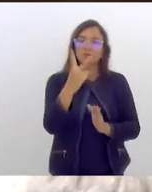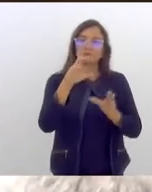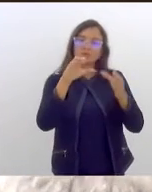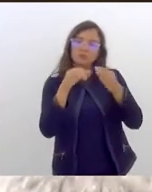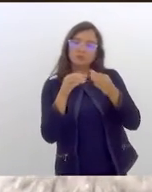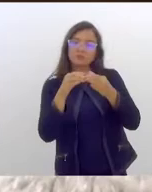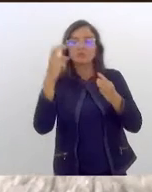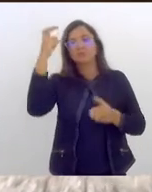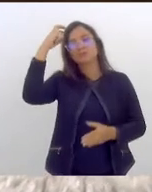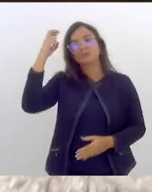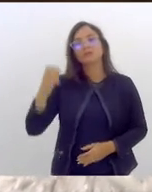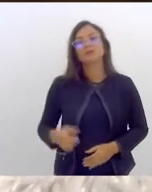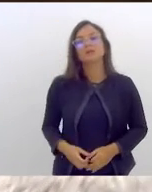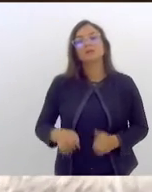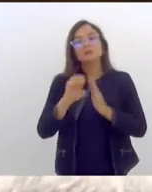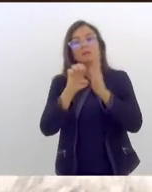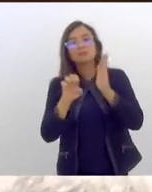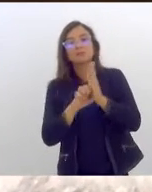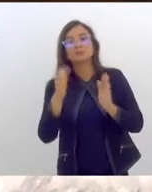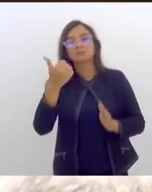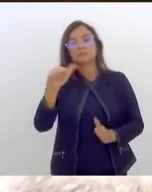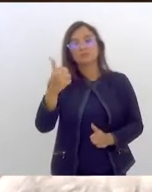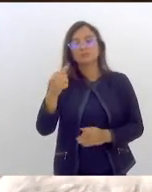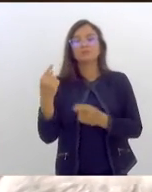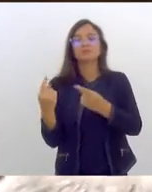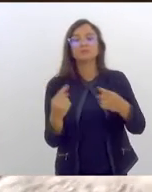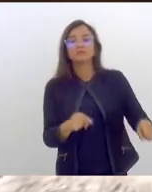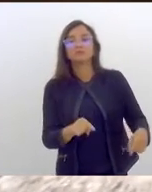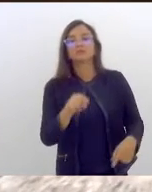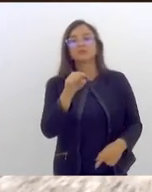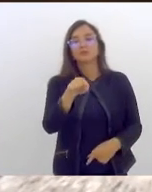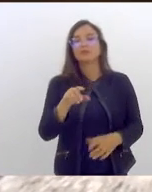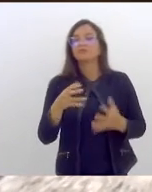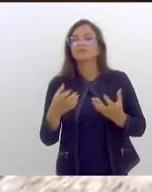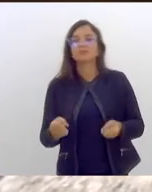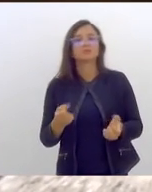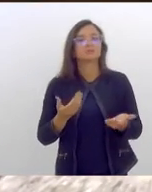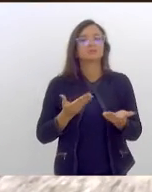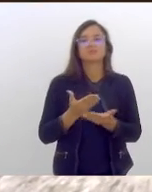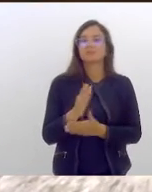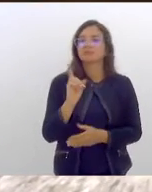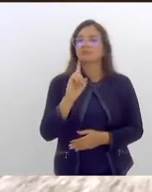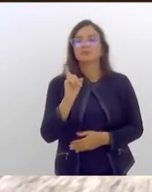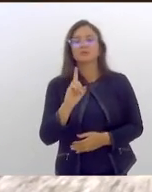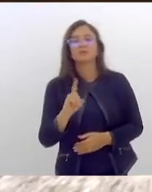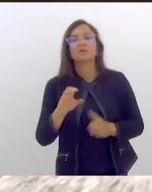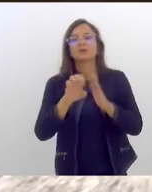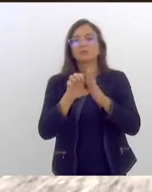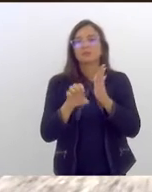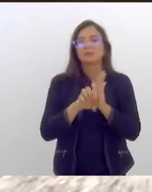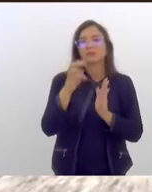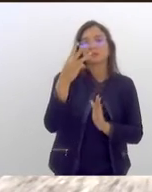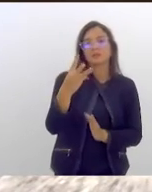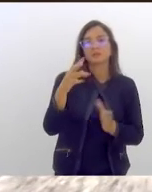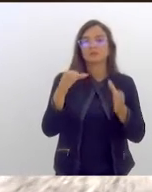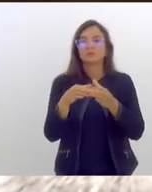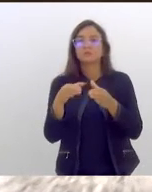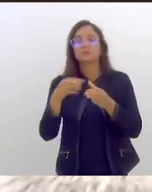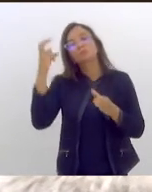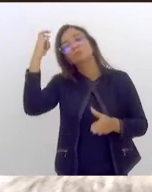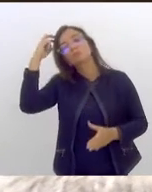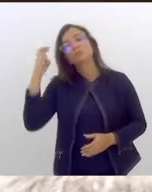emenda 11 de plenário prejudicada pela rejeição da emenda três da comissão de Cultura